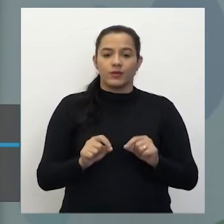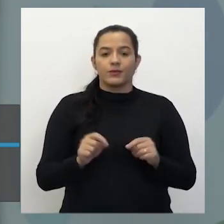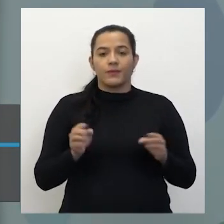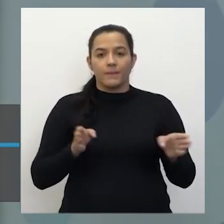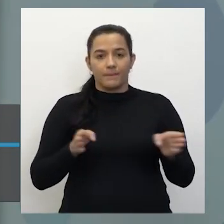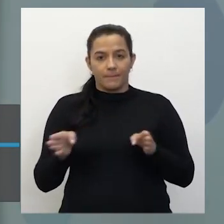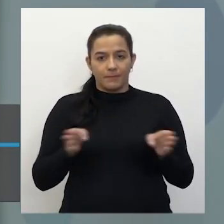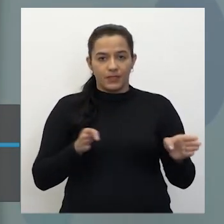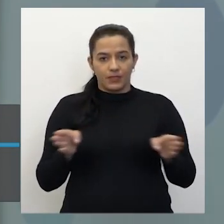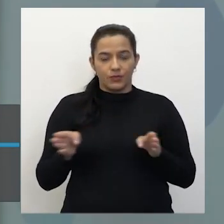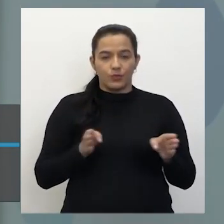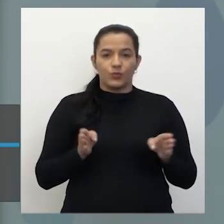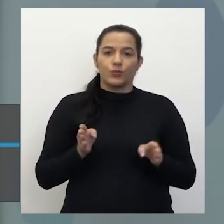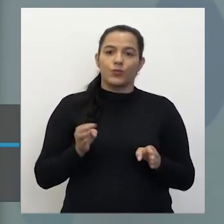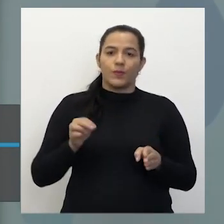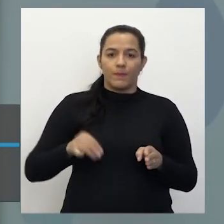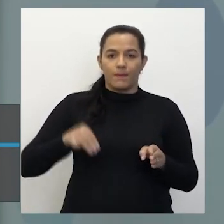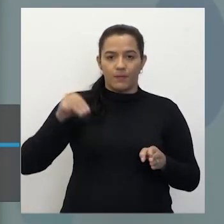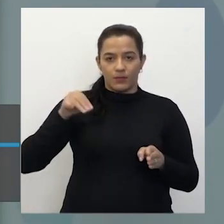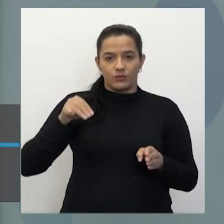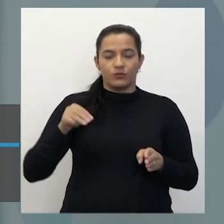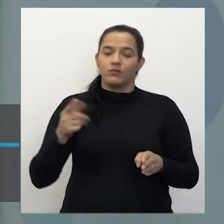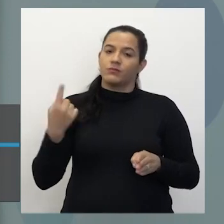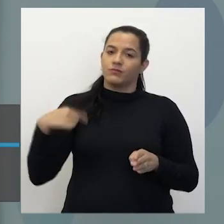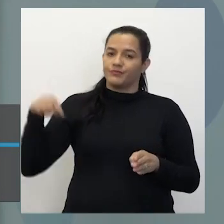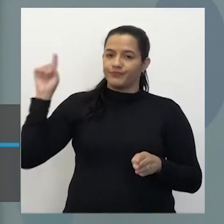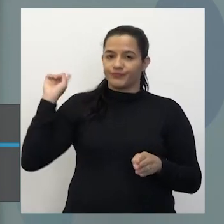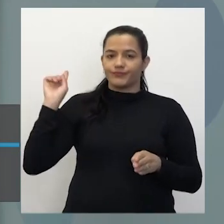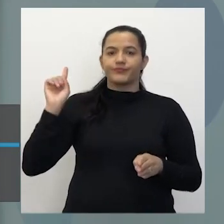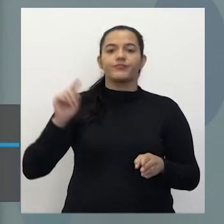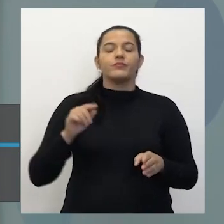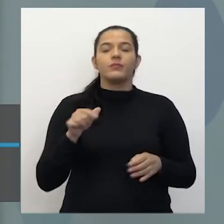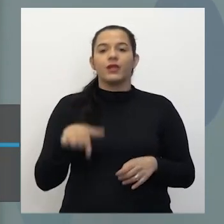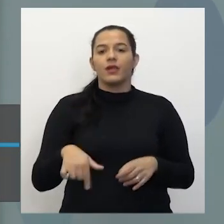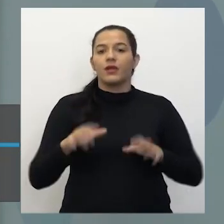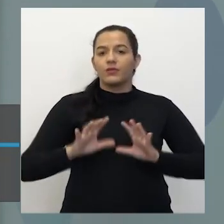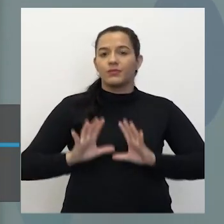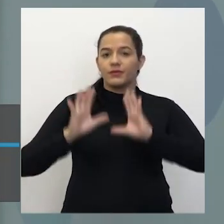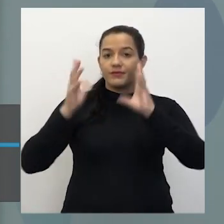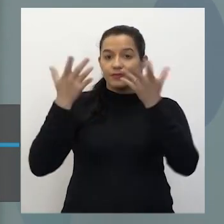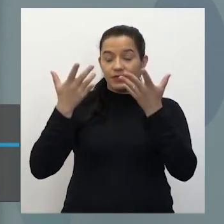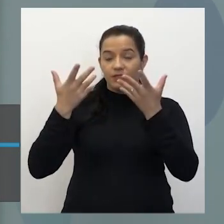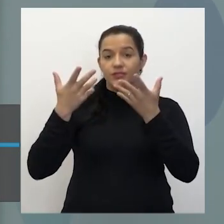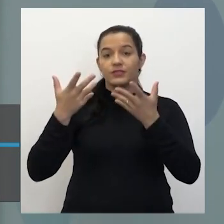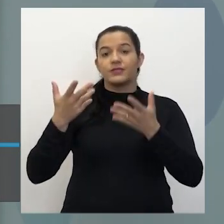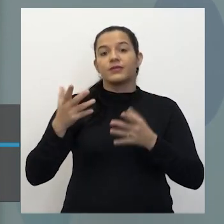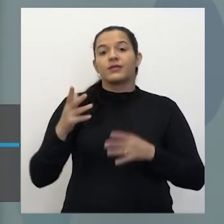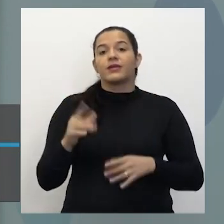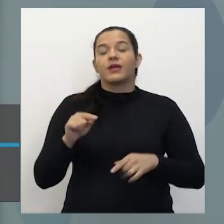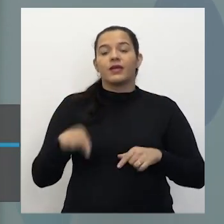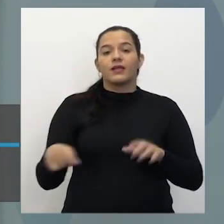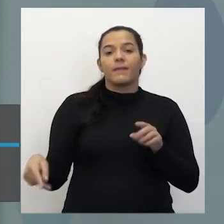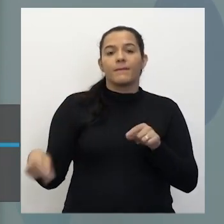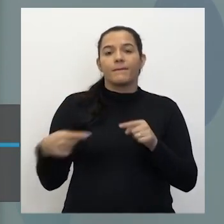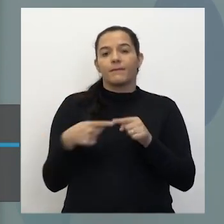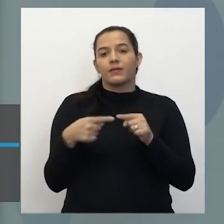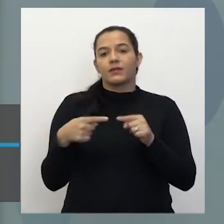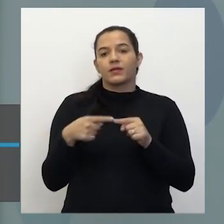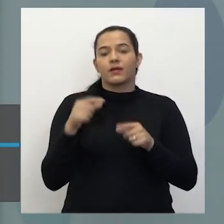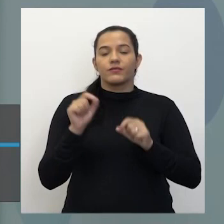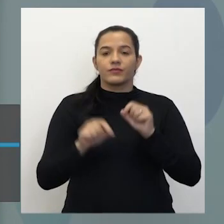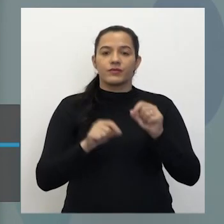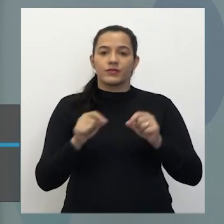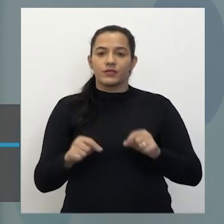período medieval, eram festas onde as expressões artísticas estavam mais ligadas à música, com as trovas,